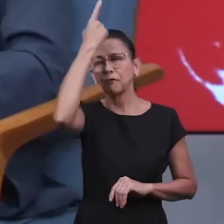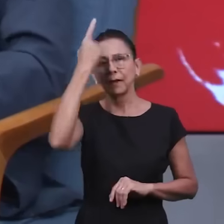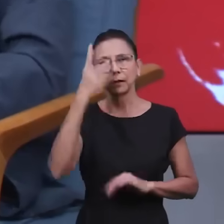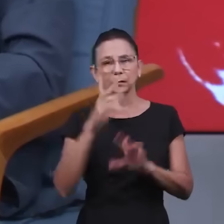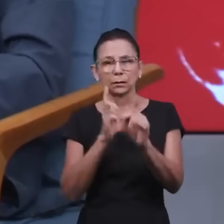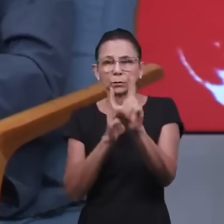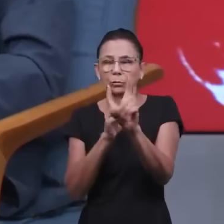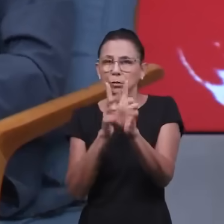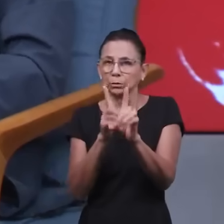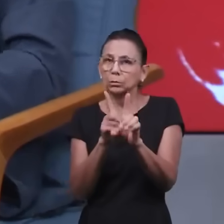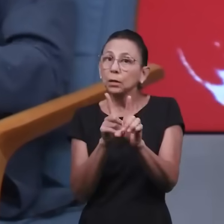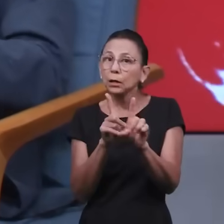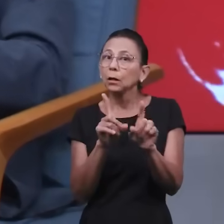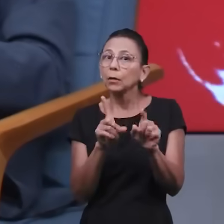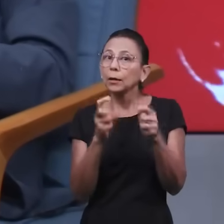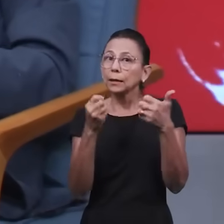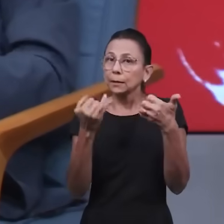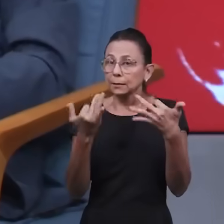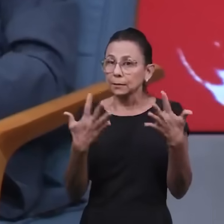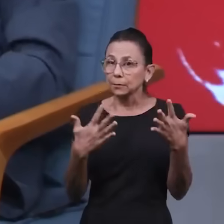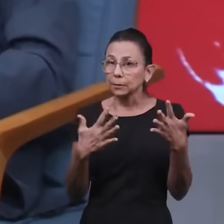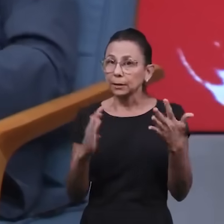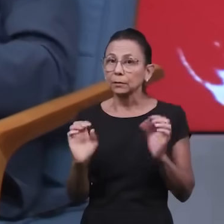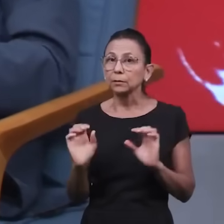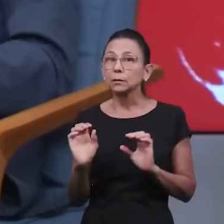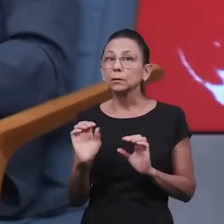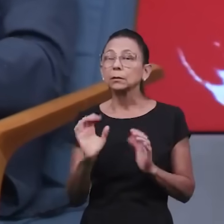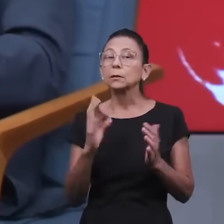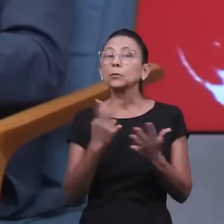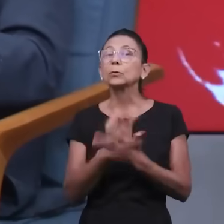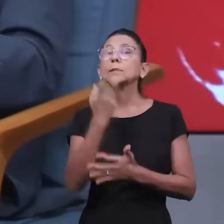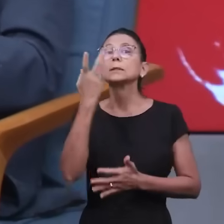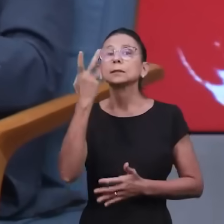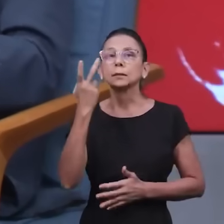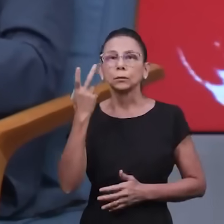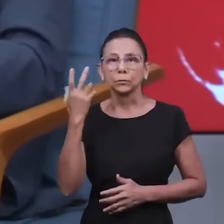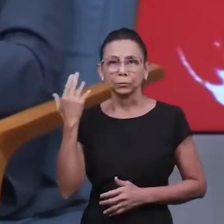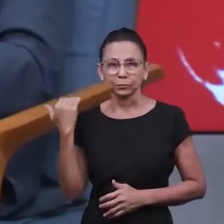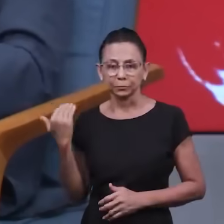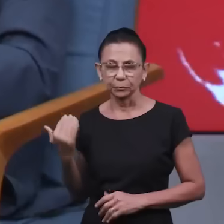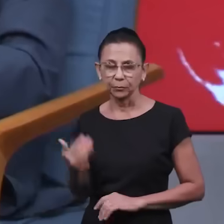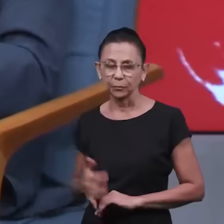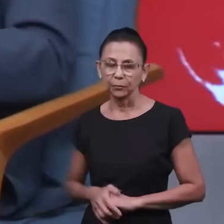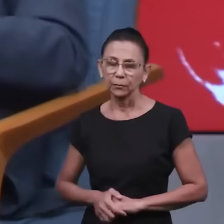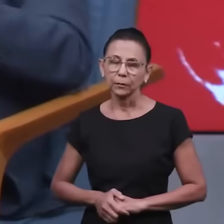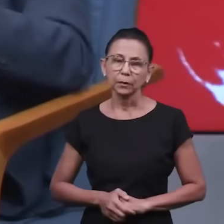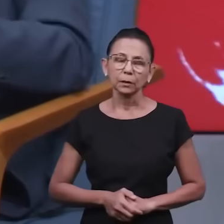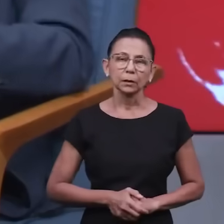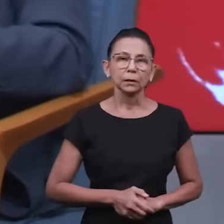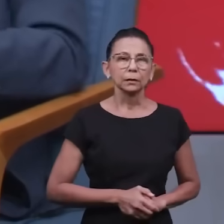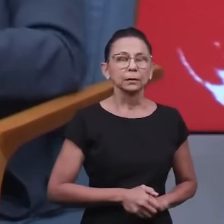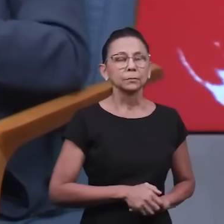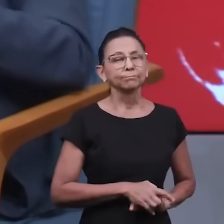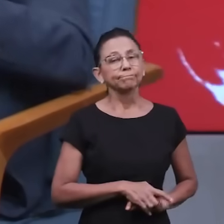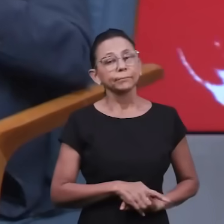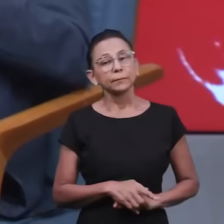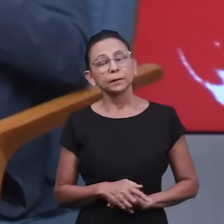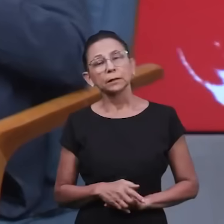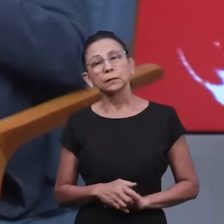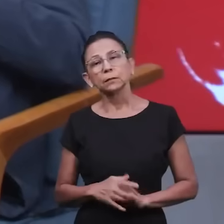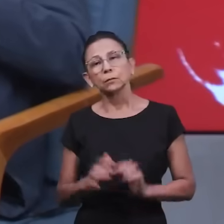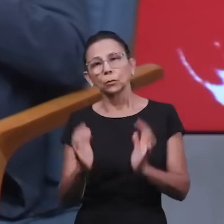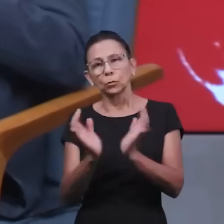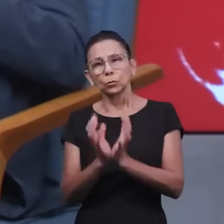momentos, ele não cria doutrina, ele descreve o que estava acontecendo. Então, no capítulo 6, o que acontece? Eles sentiram que não